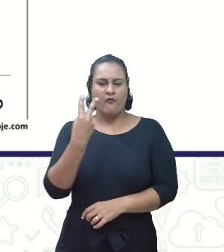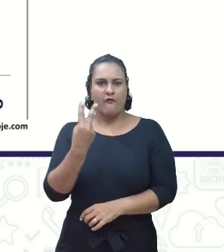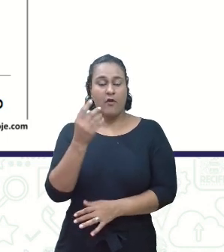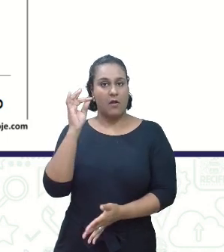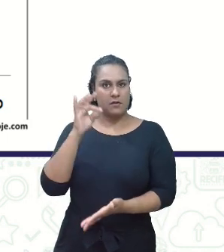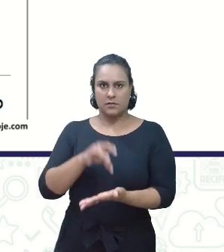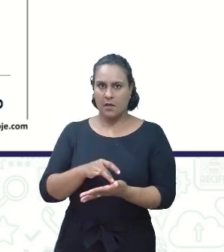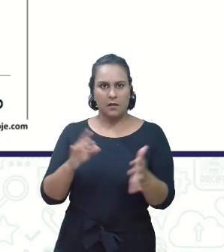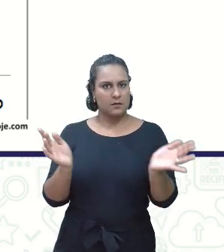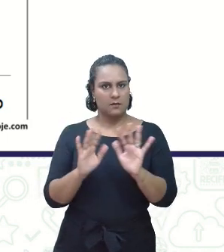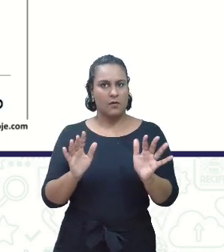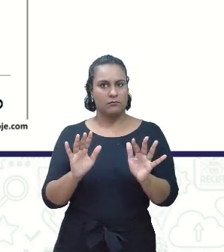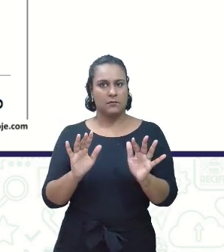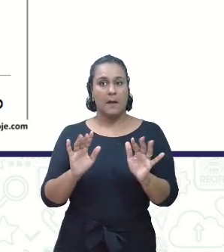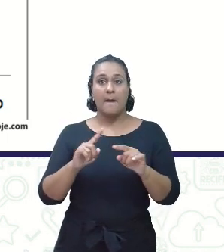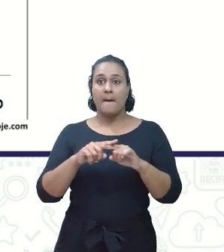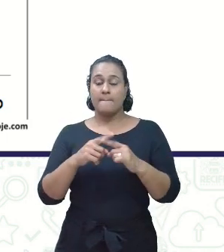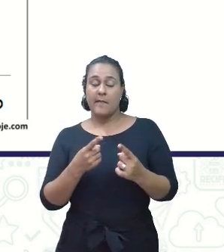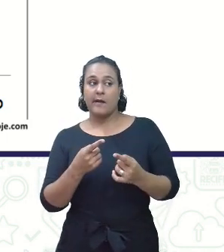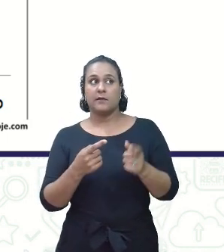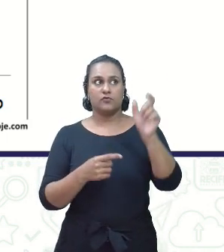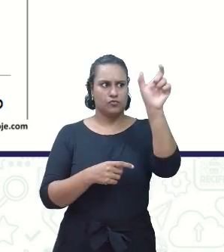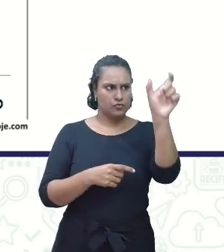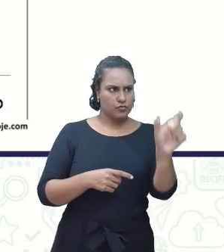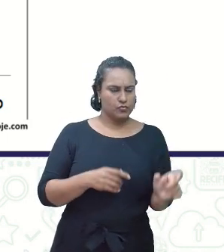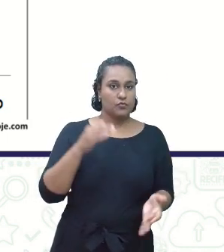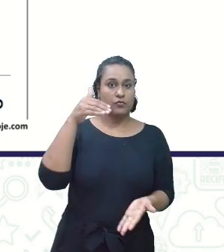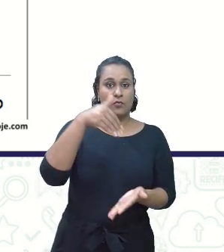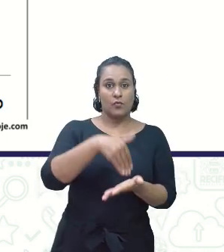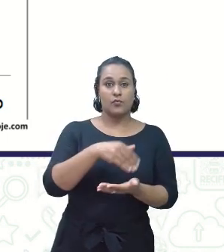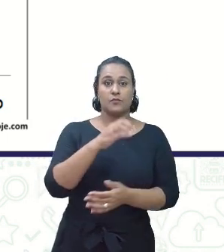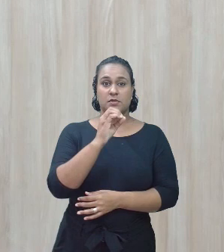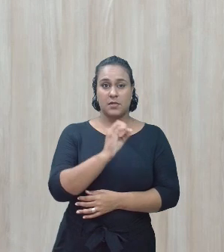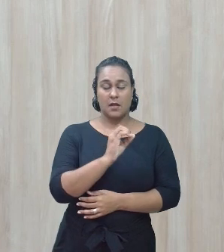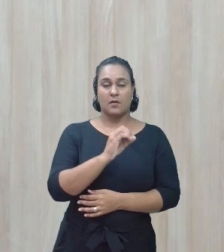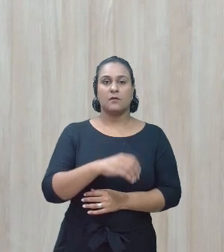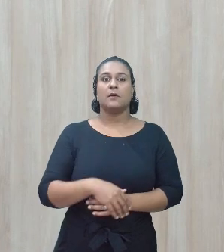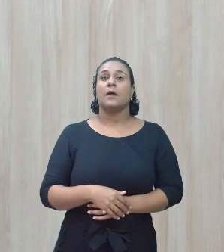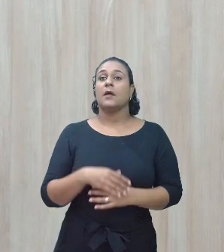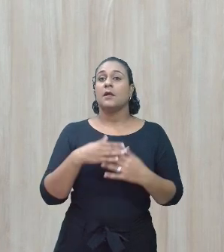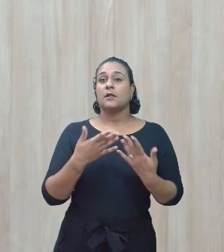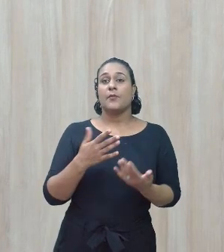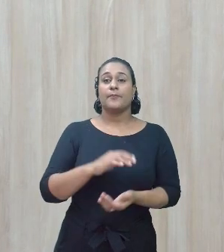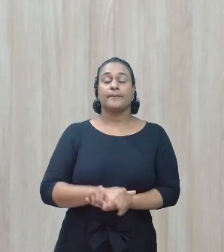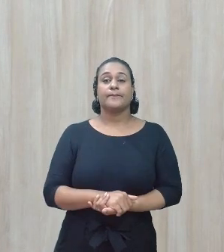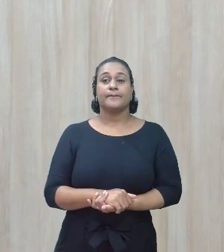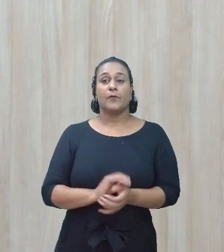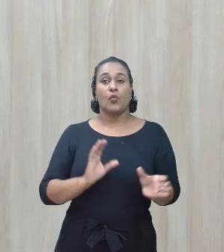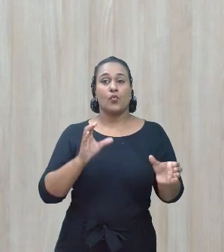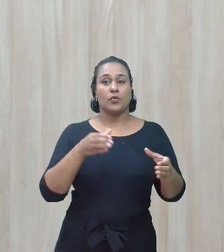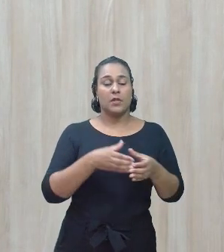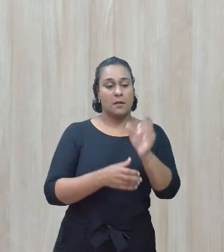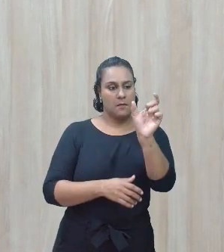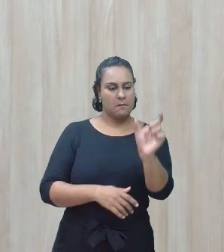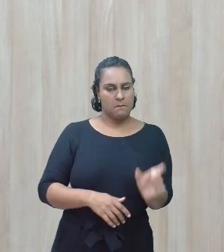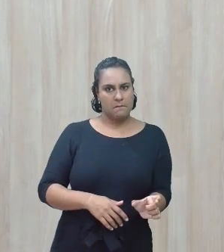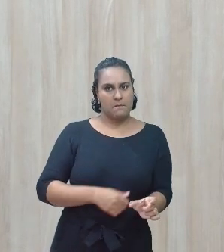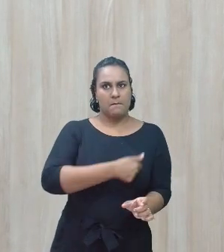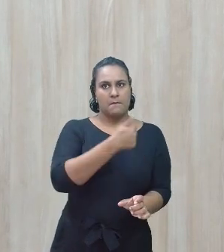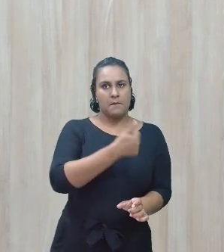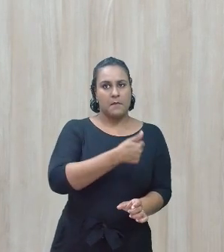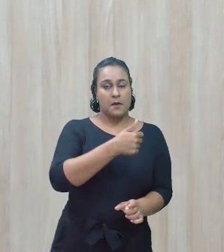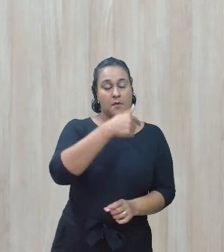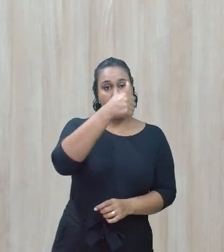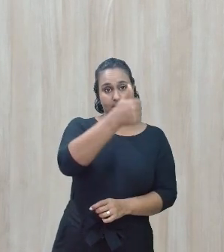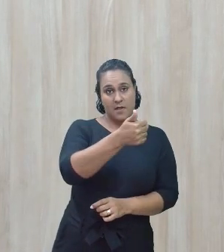números terminam ali em 0. Mas, por exemplo, o Palmeiras, que tem 1.587 torcedores, ele